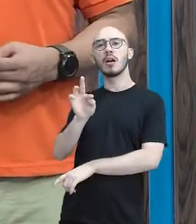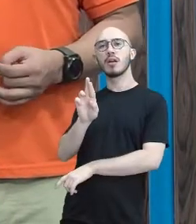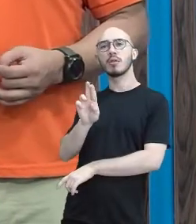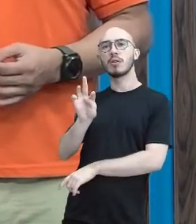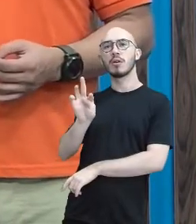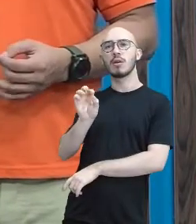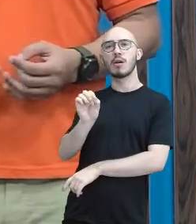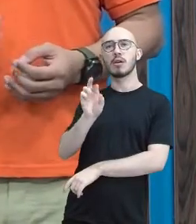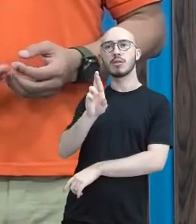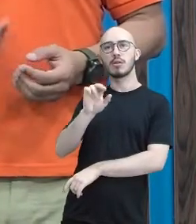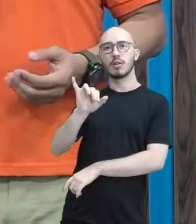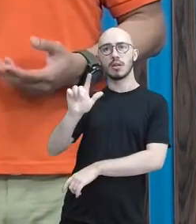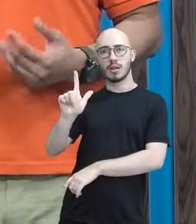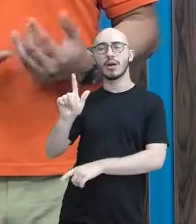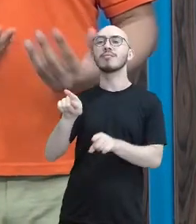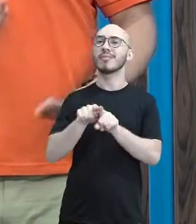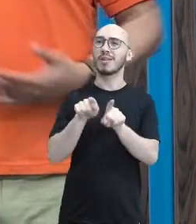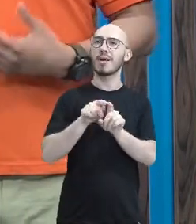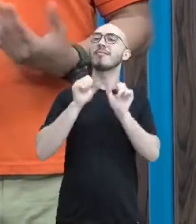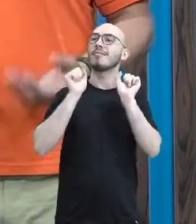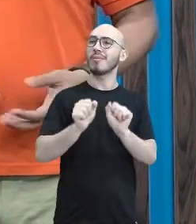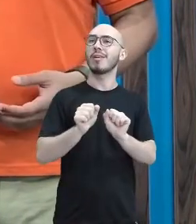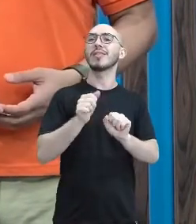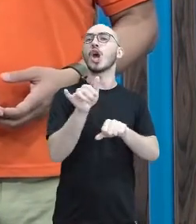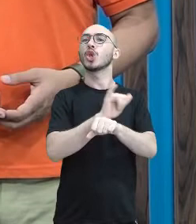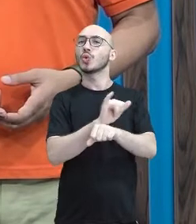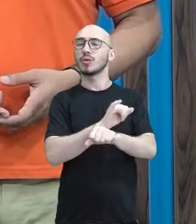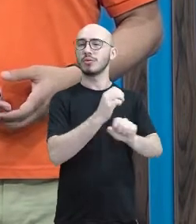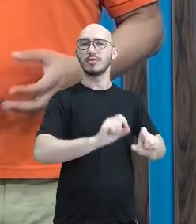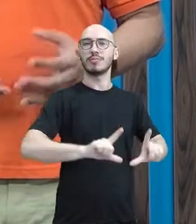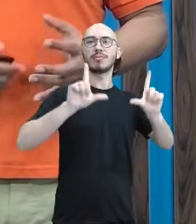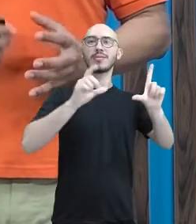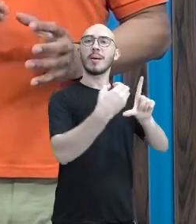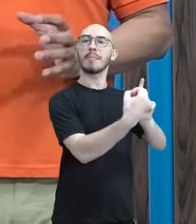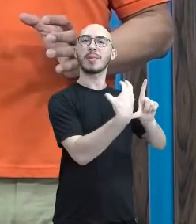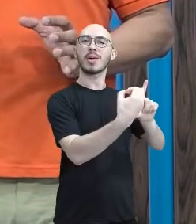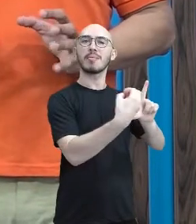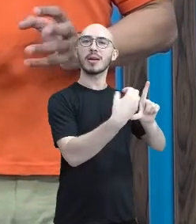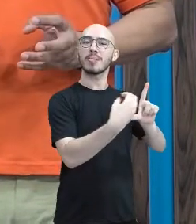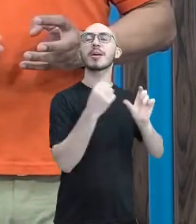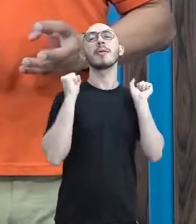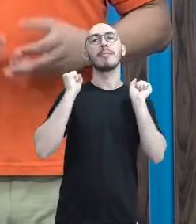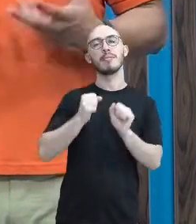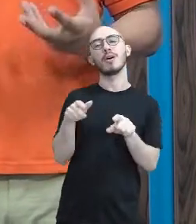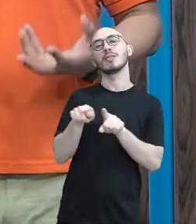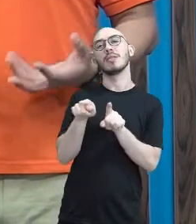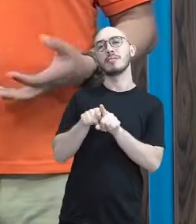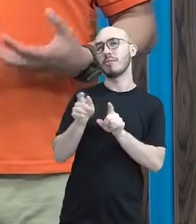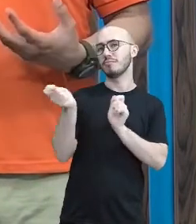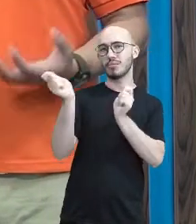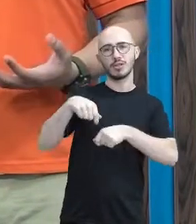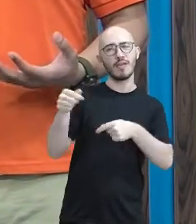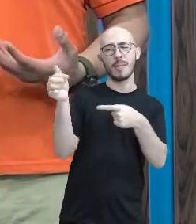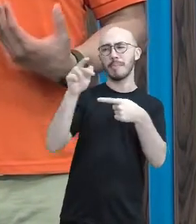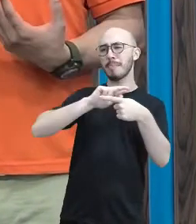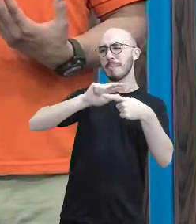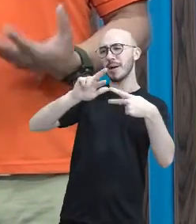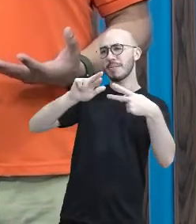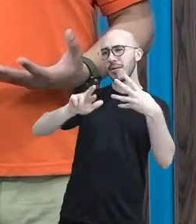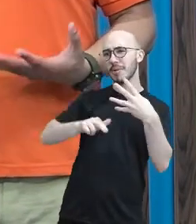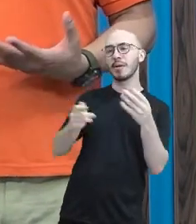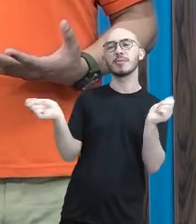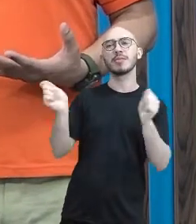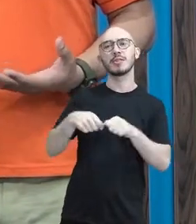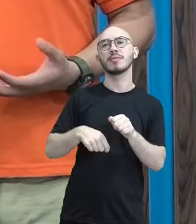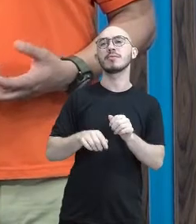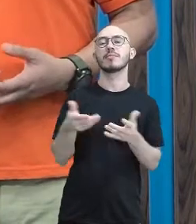vídeos, tutoriais explicando como funciona aquele equipamento. Então, tudo é possível aí, as formas de você consultar o manual, as